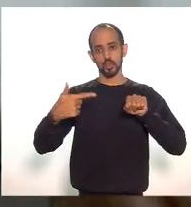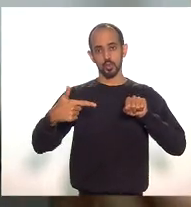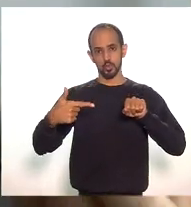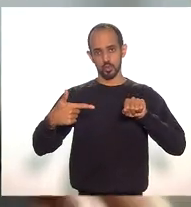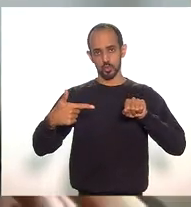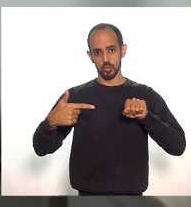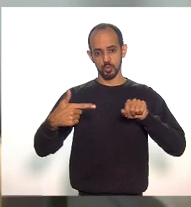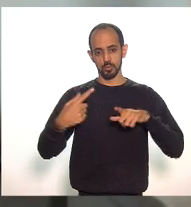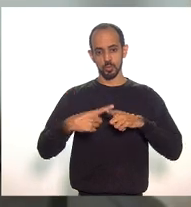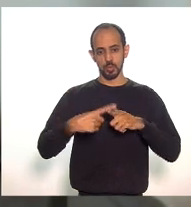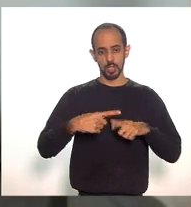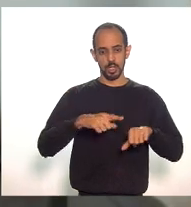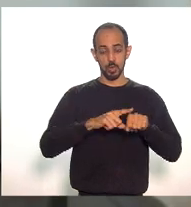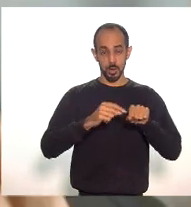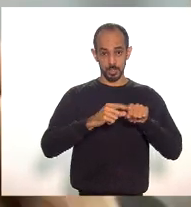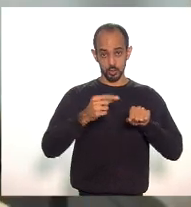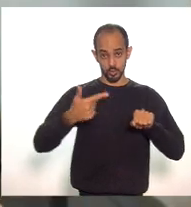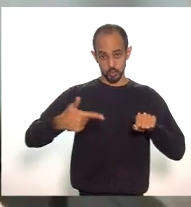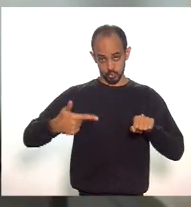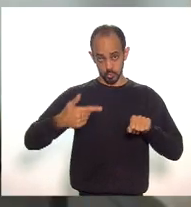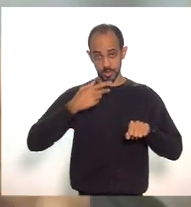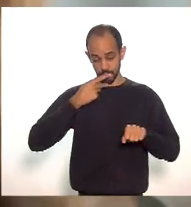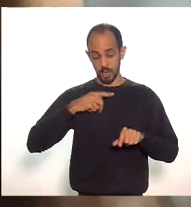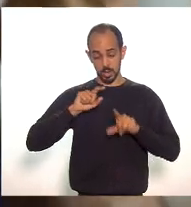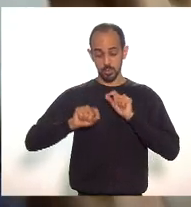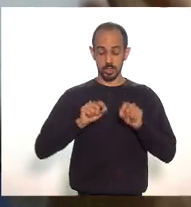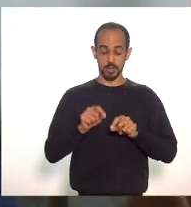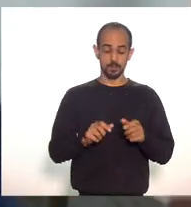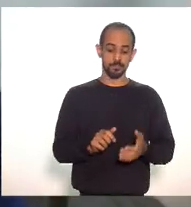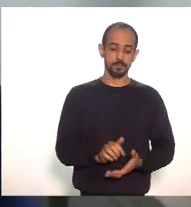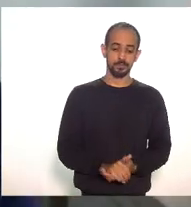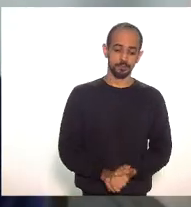artigo segundo ele diz que